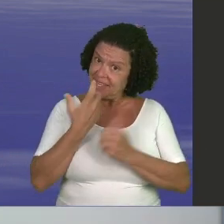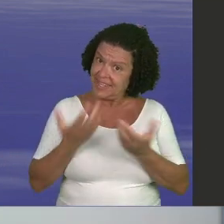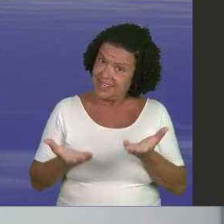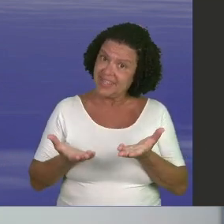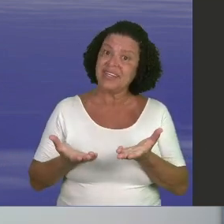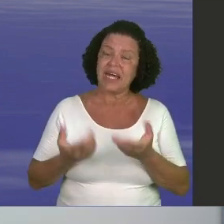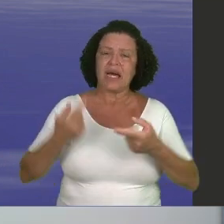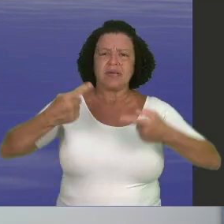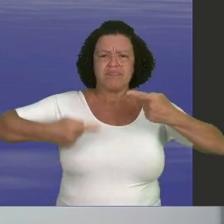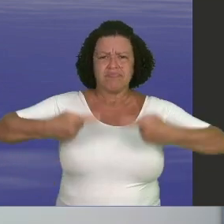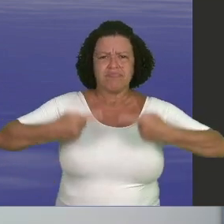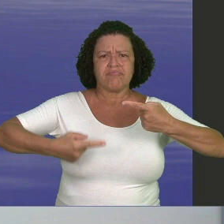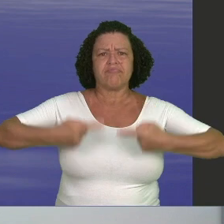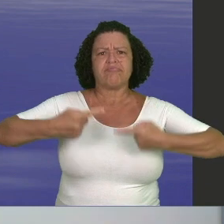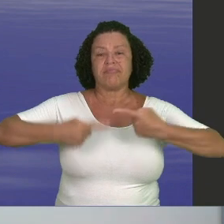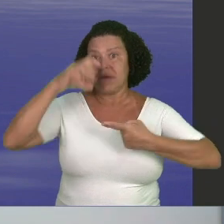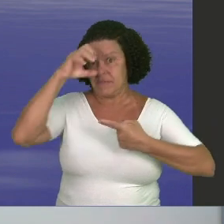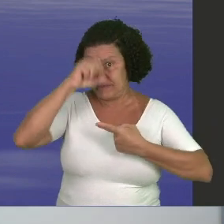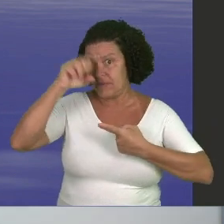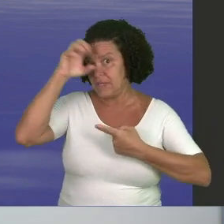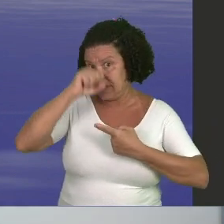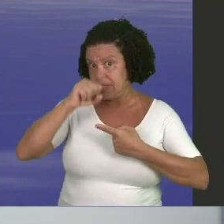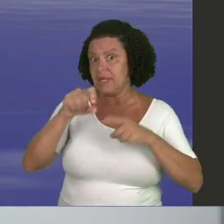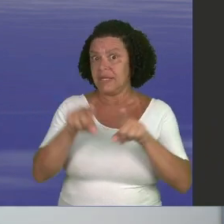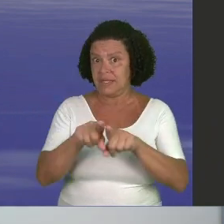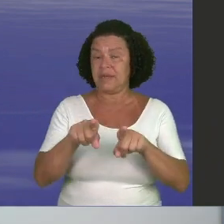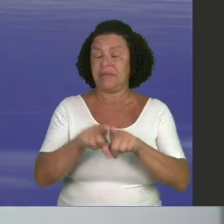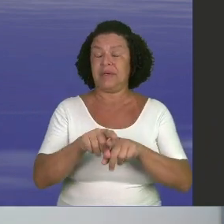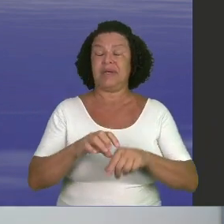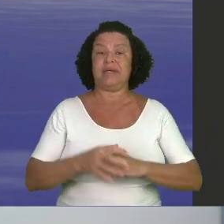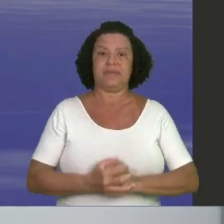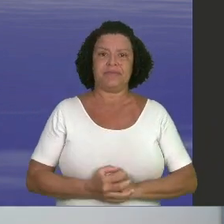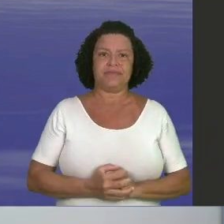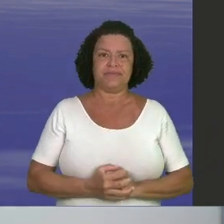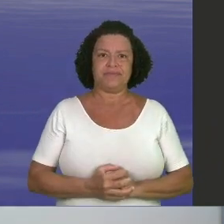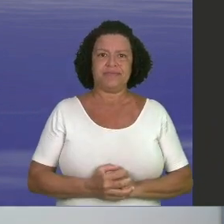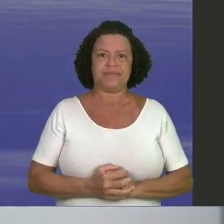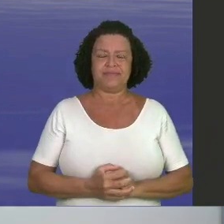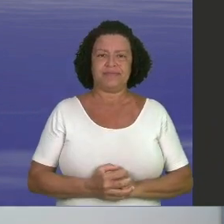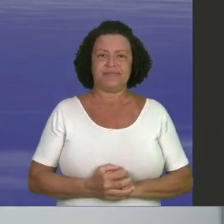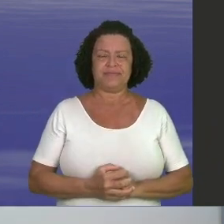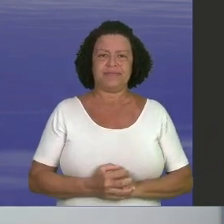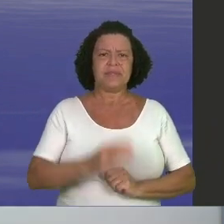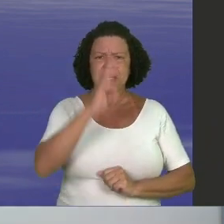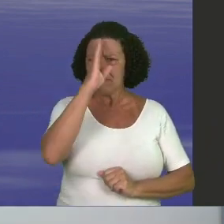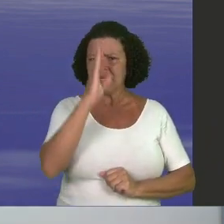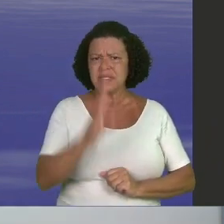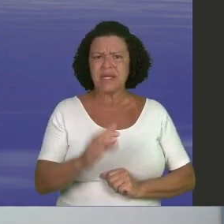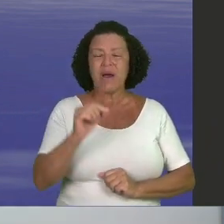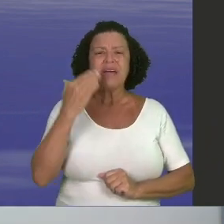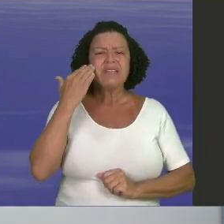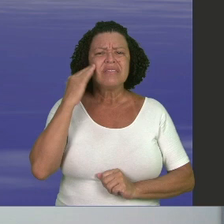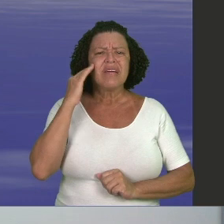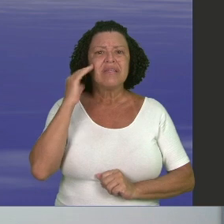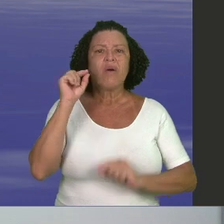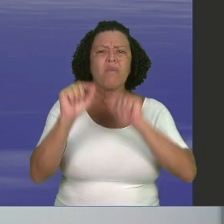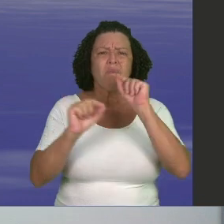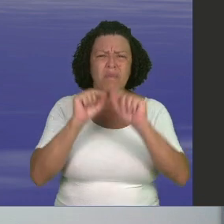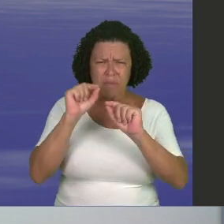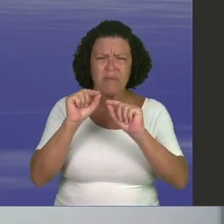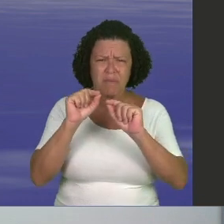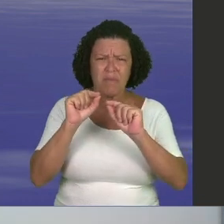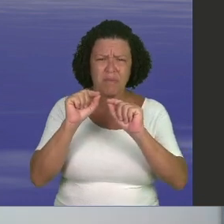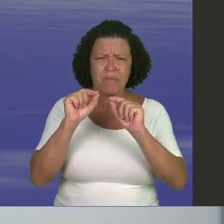para debater, aprender e, principalmente, entender um pouco mais